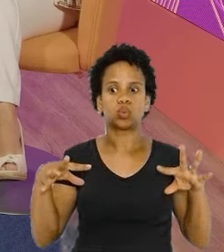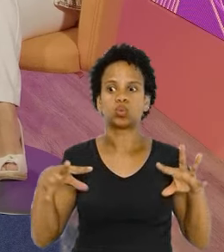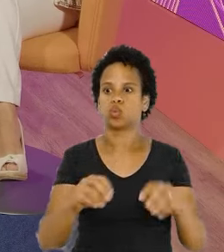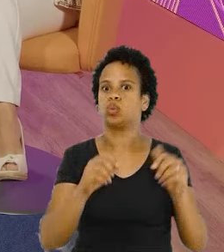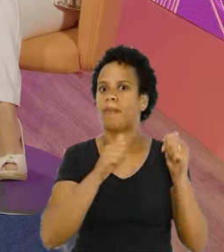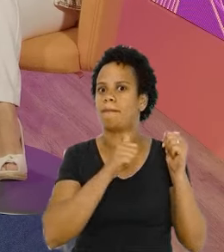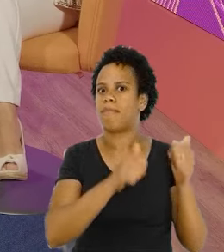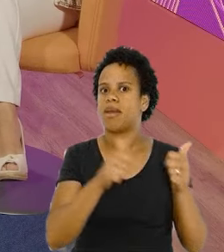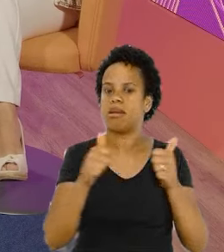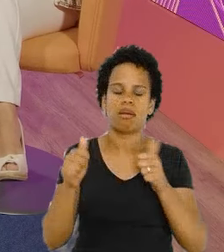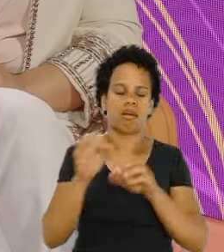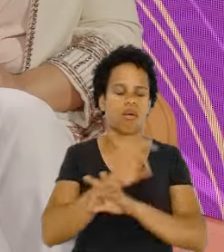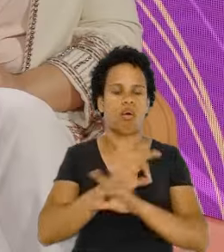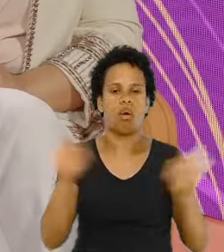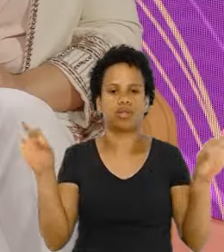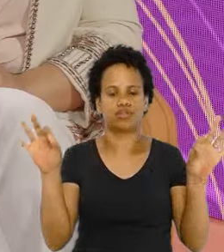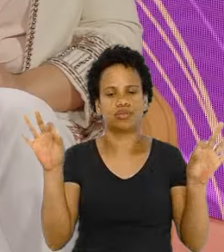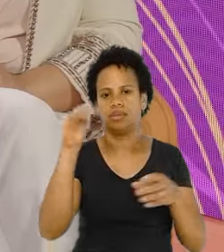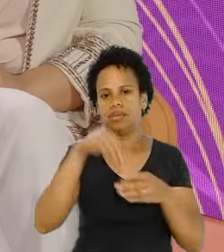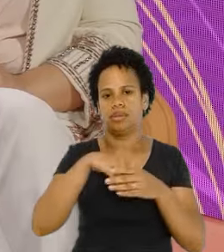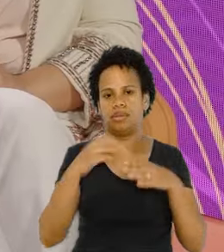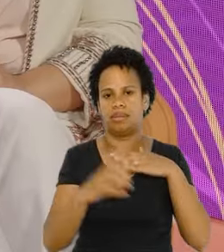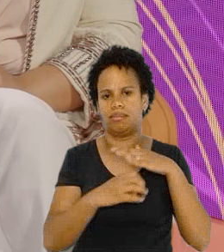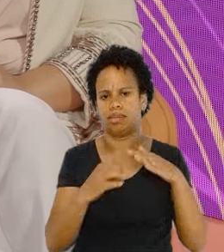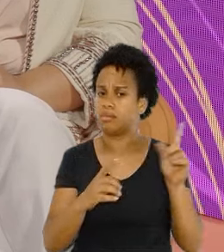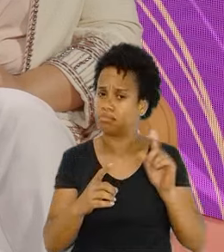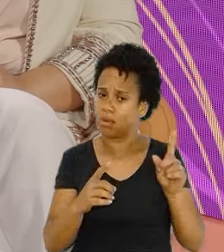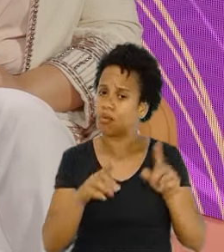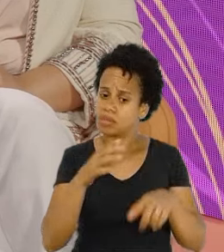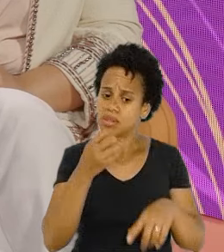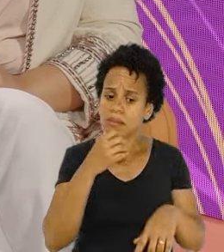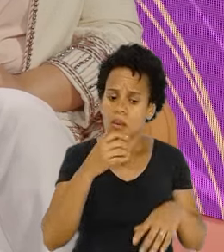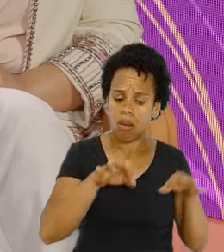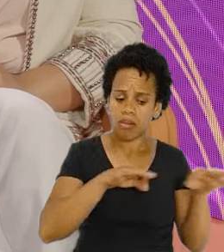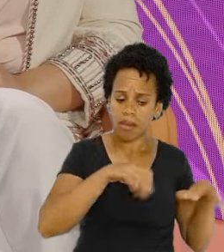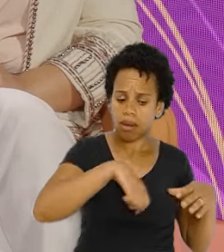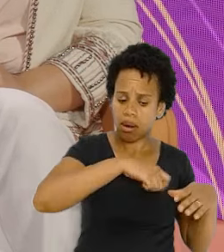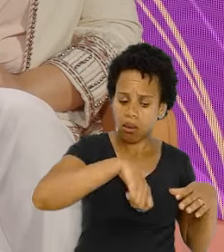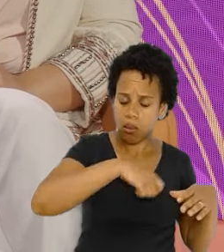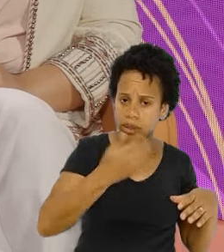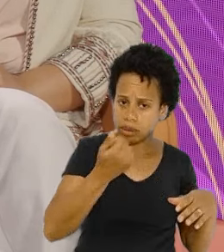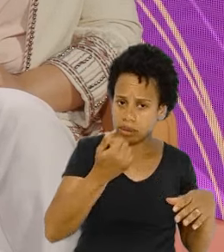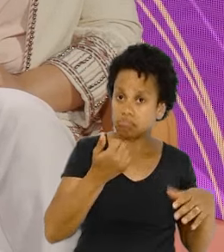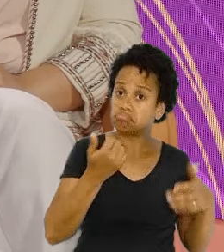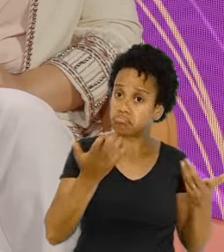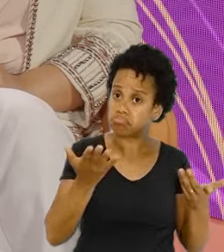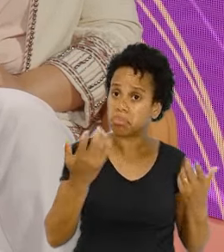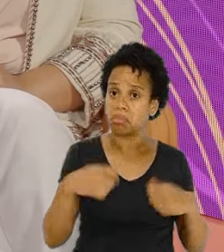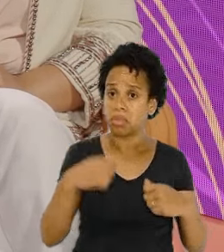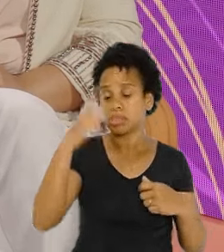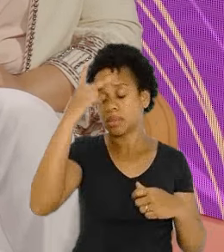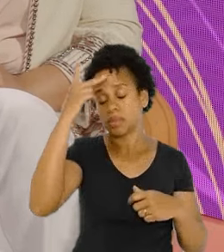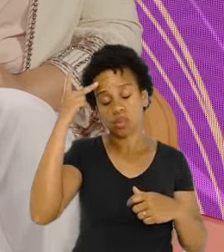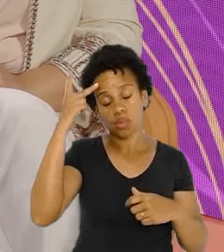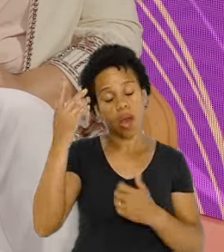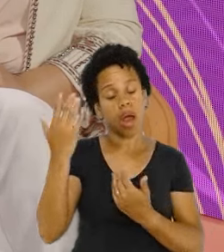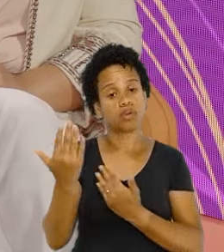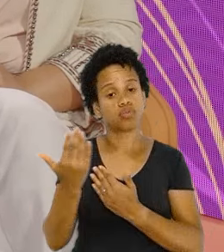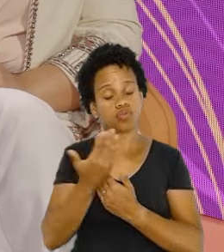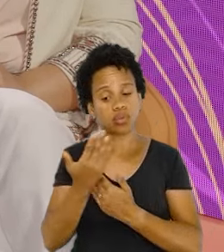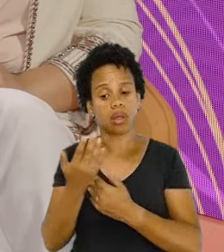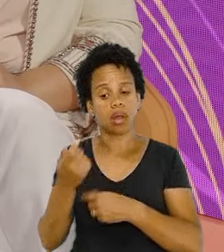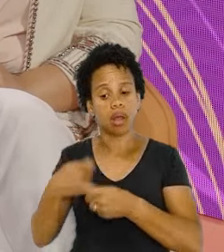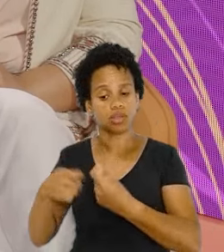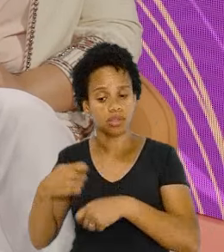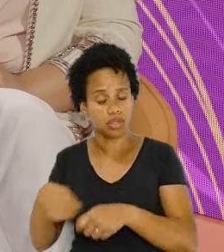dentro da minha empresa não se você é boa na cozinha você precisa aí de um uma pessoa que te ajude na parte